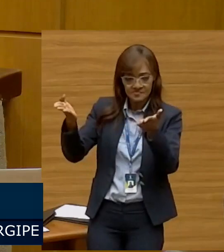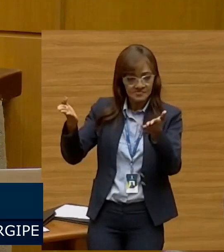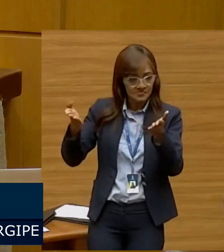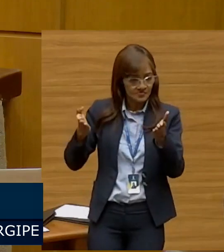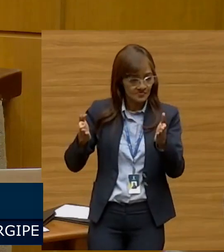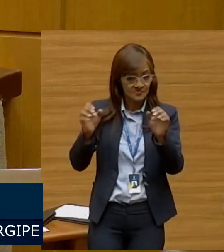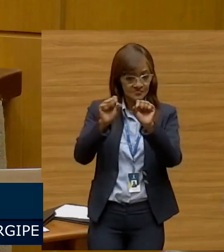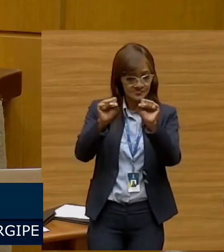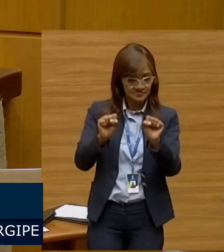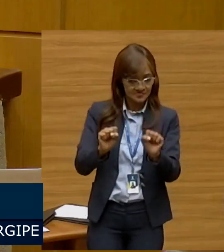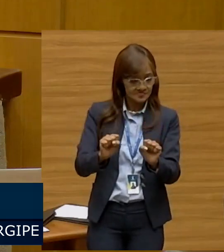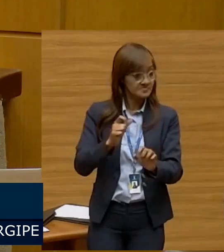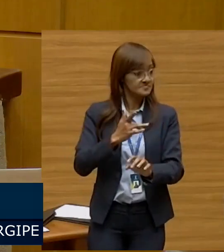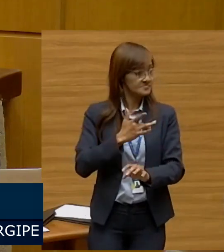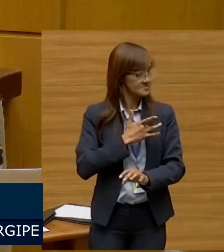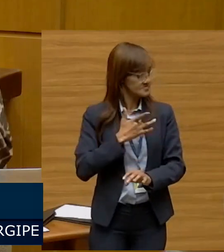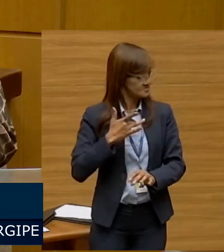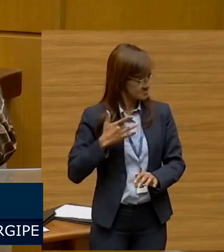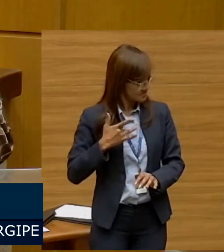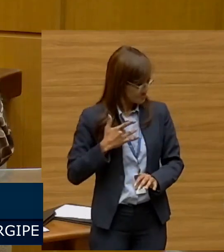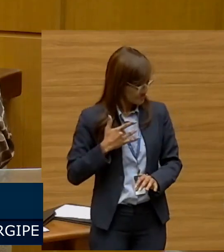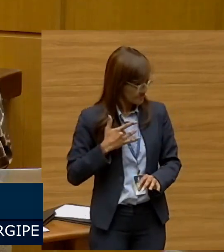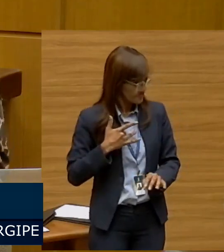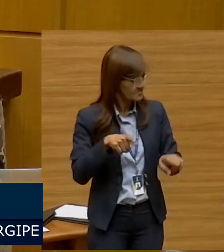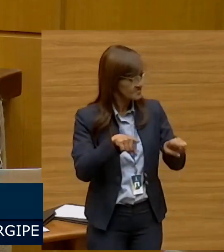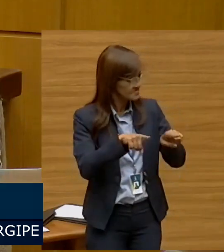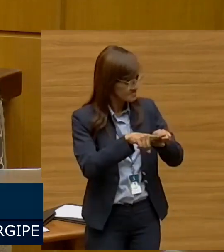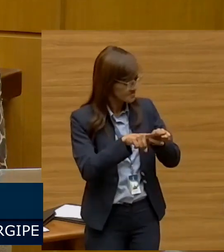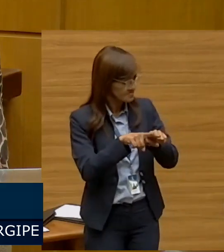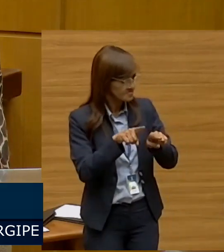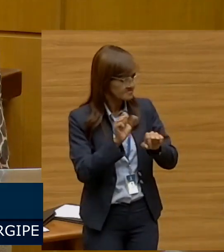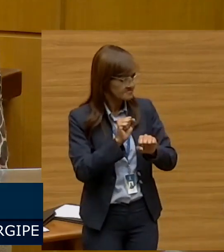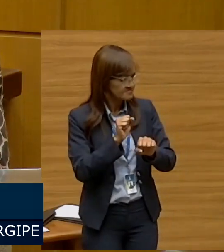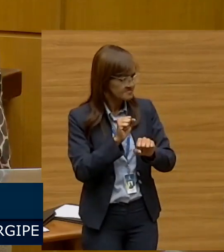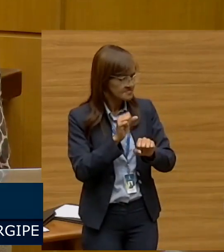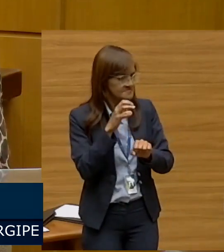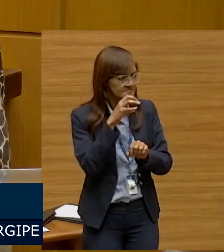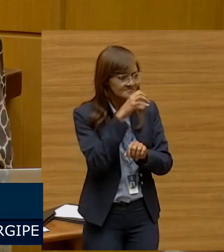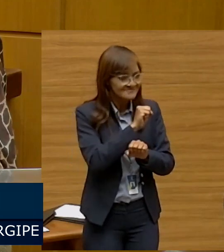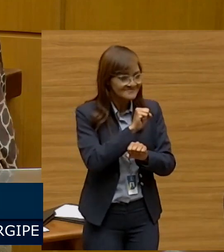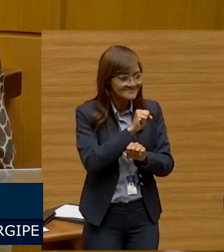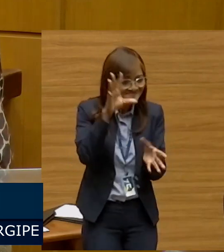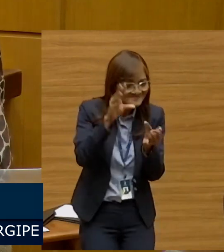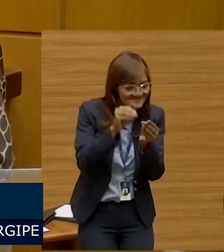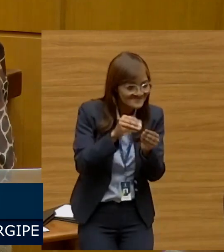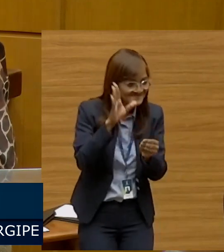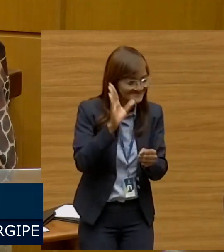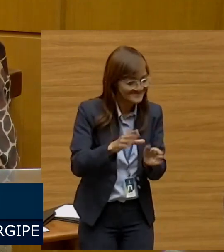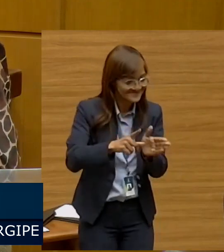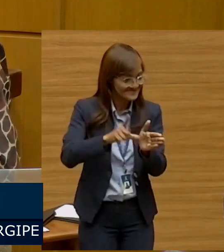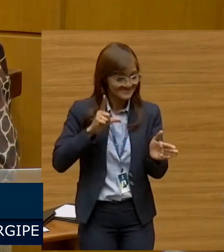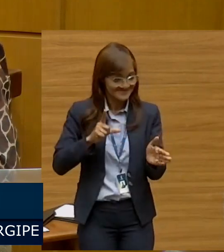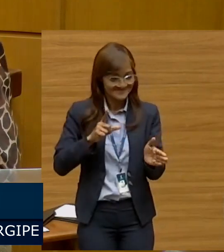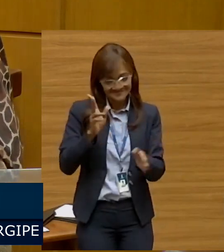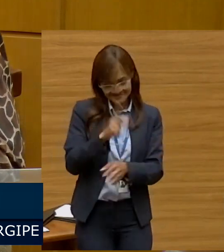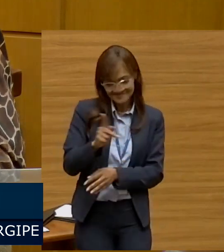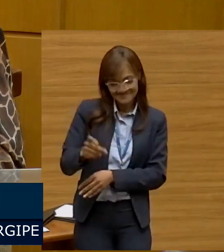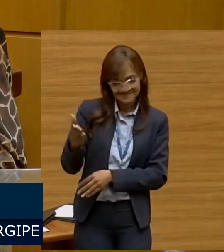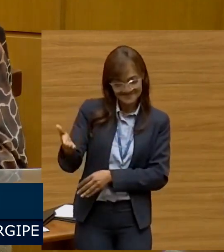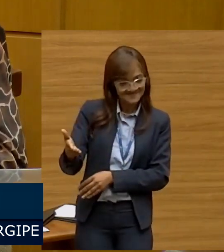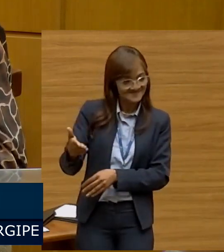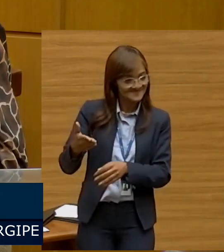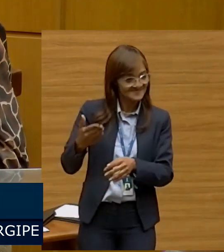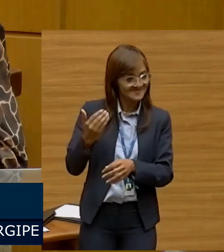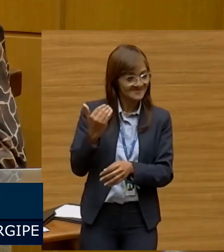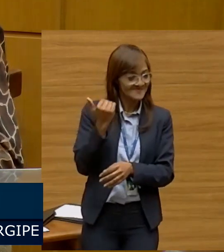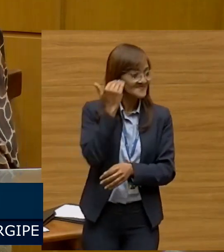da saúde, e assim... Bem, de forma bem breve, né? Como a gente já falou aqui, né, professora